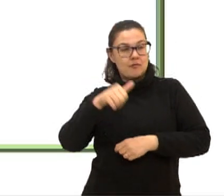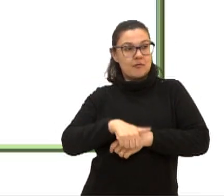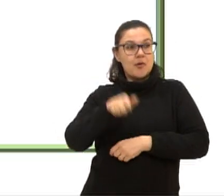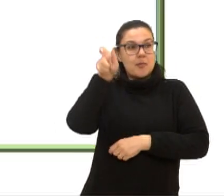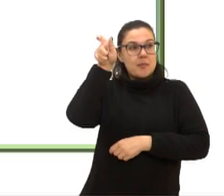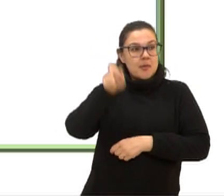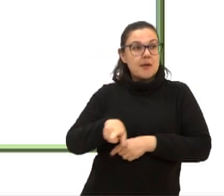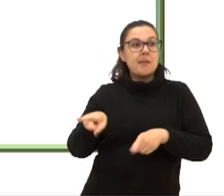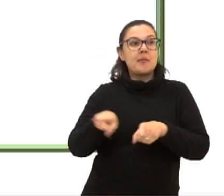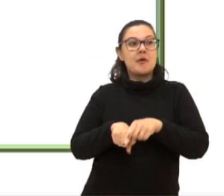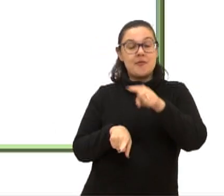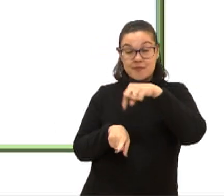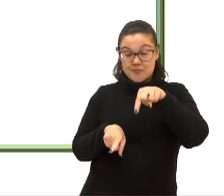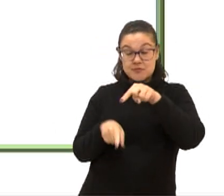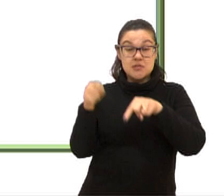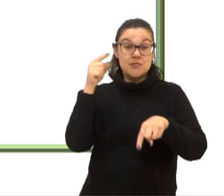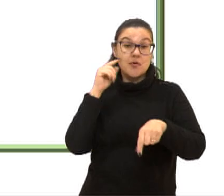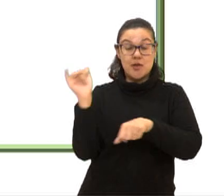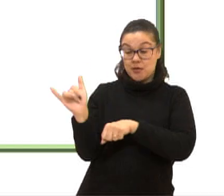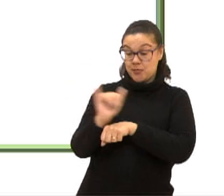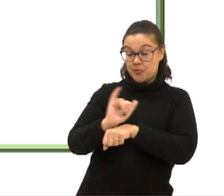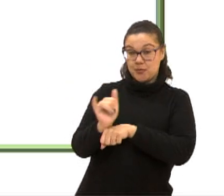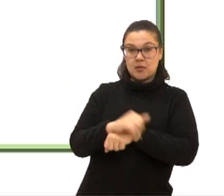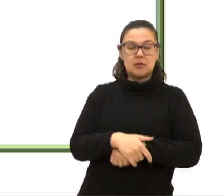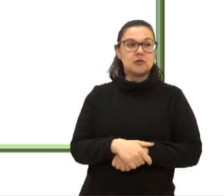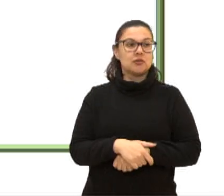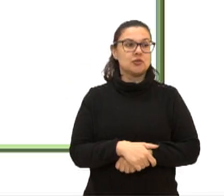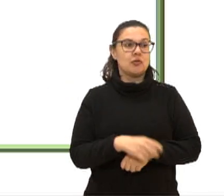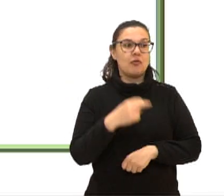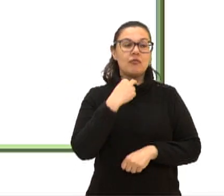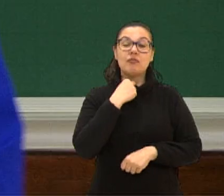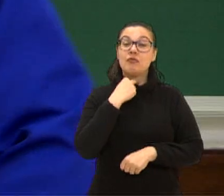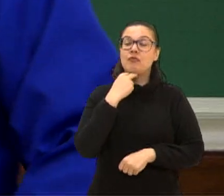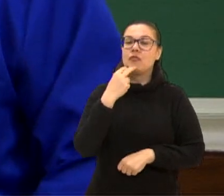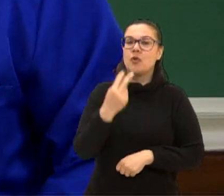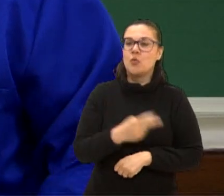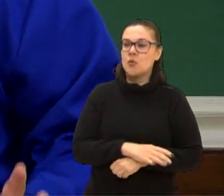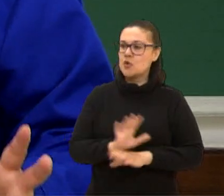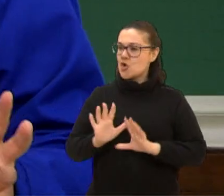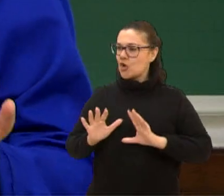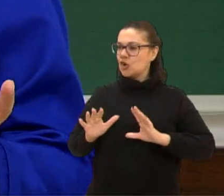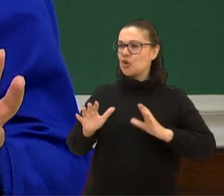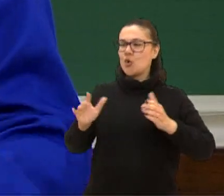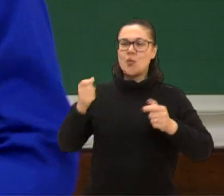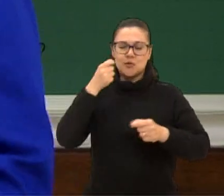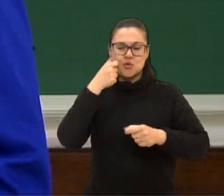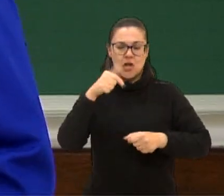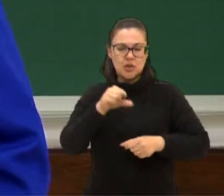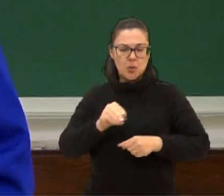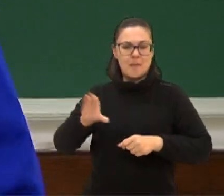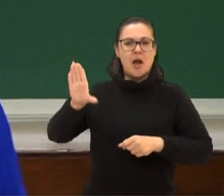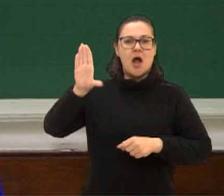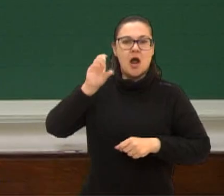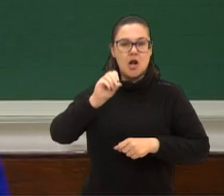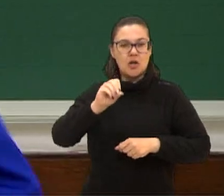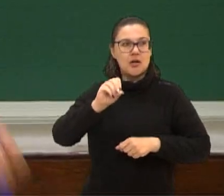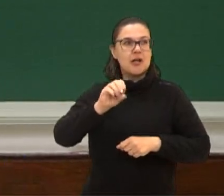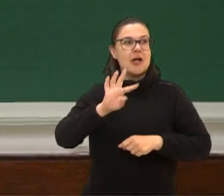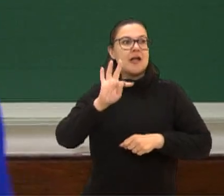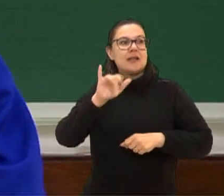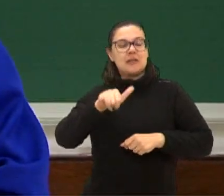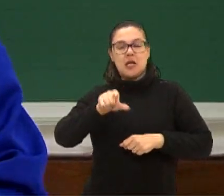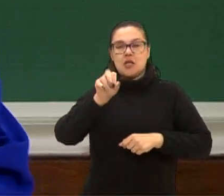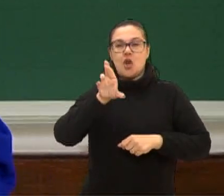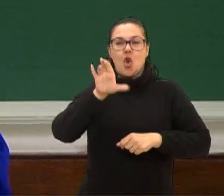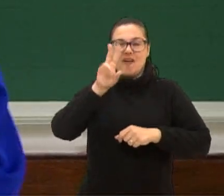radionovela tem no YouTube e vocês conseguem assistir. Então, até peguei aqui uma frase, né? Quando o gato miar, Roberval Taylor